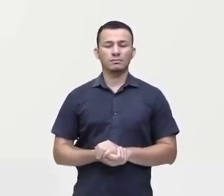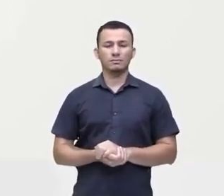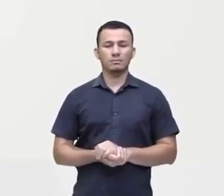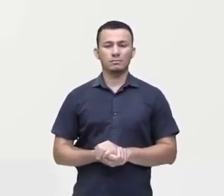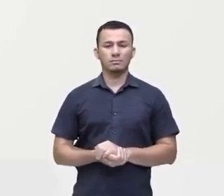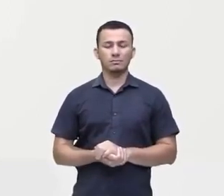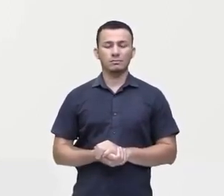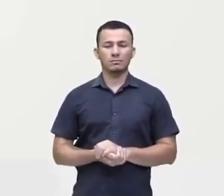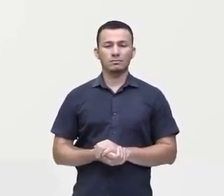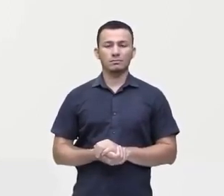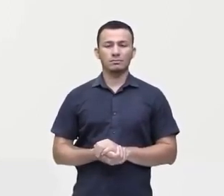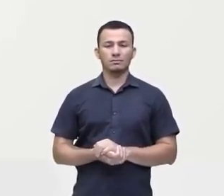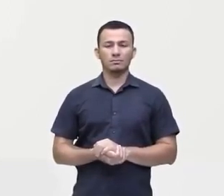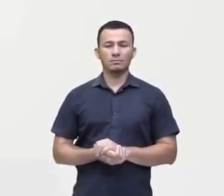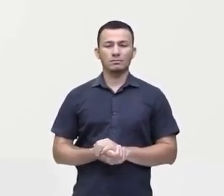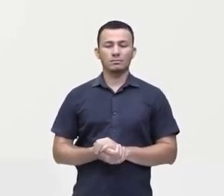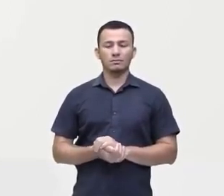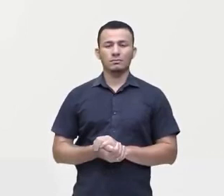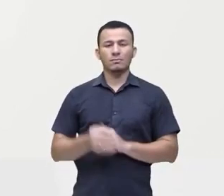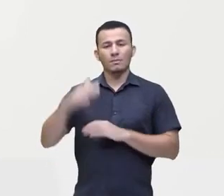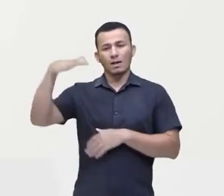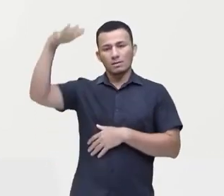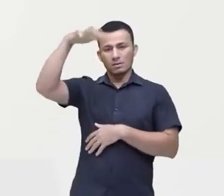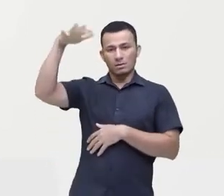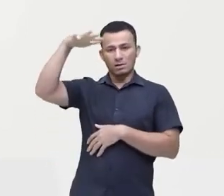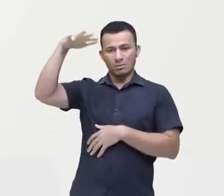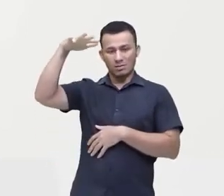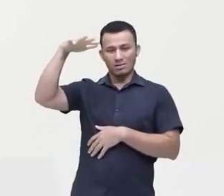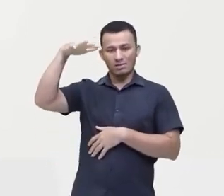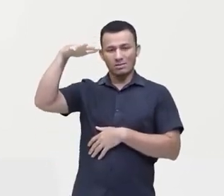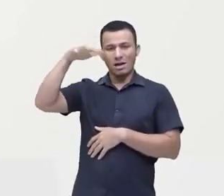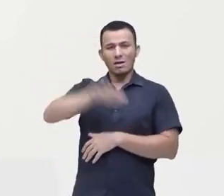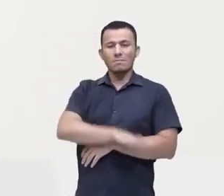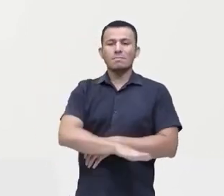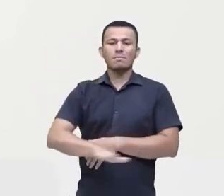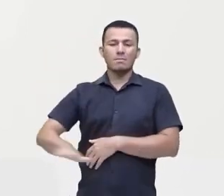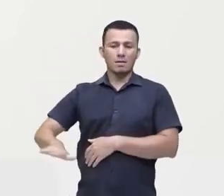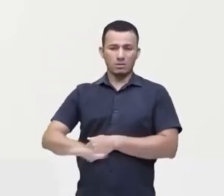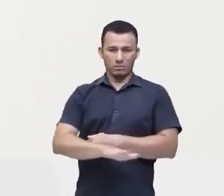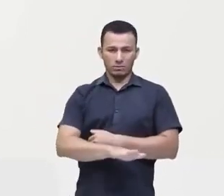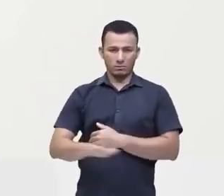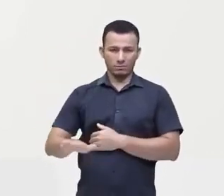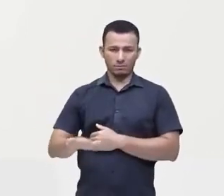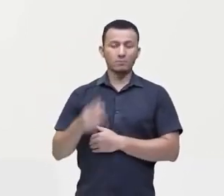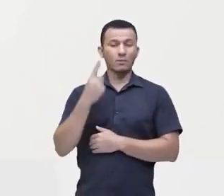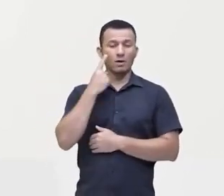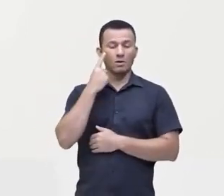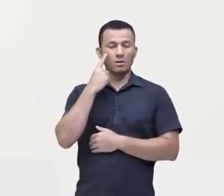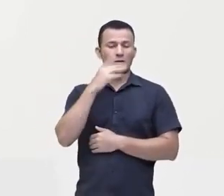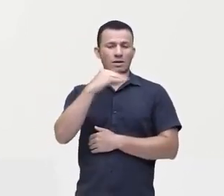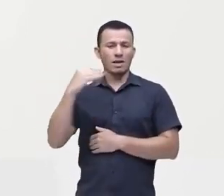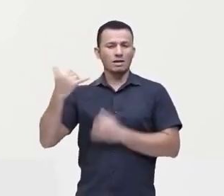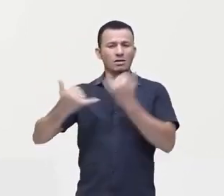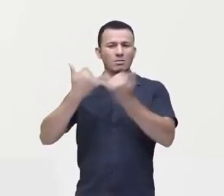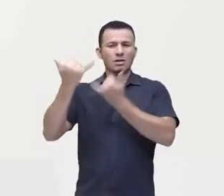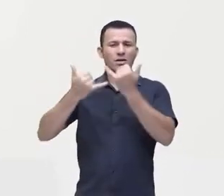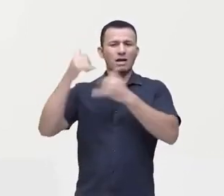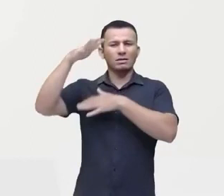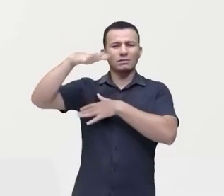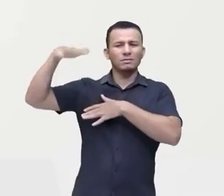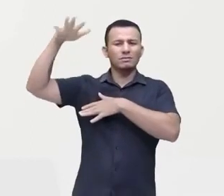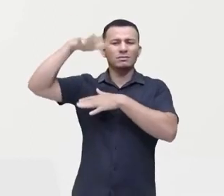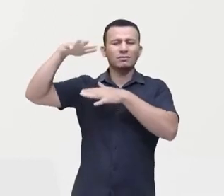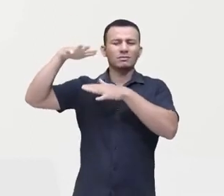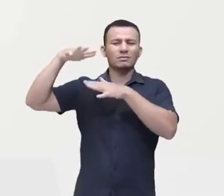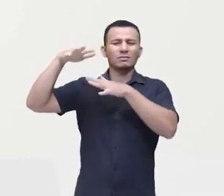Em cima, embaixo, né? Como eu acabei de falar. Ó, o coleguinha ali está em cima. Ele está gritando.